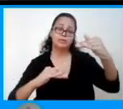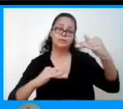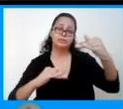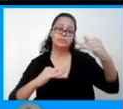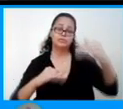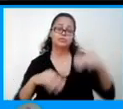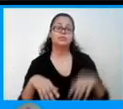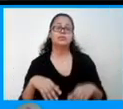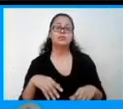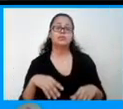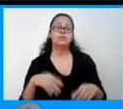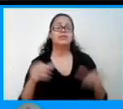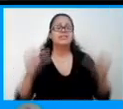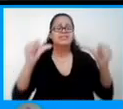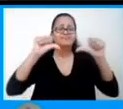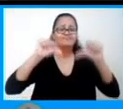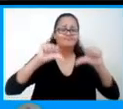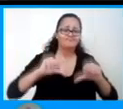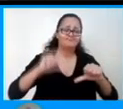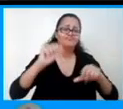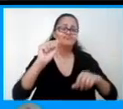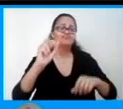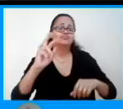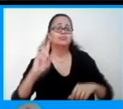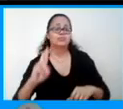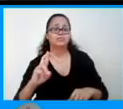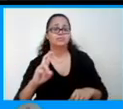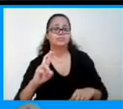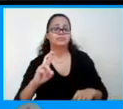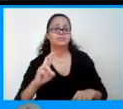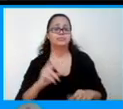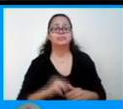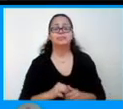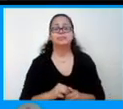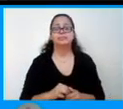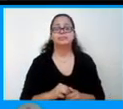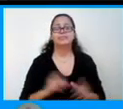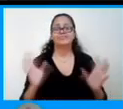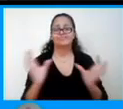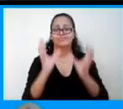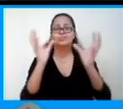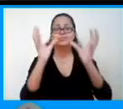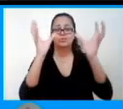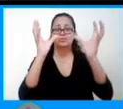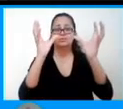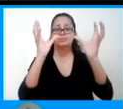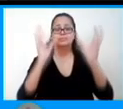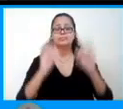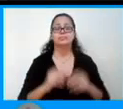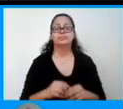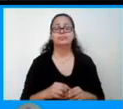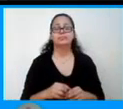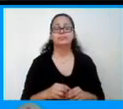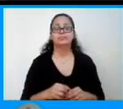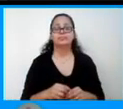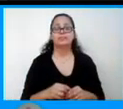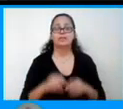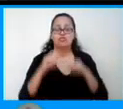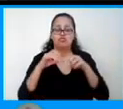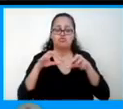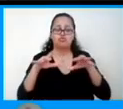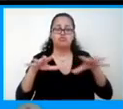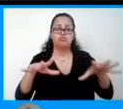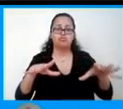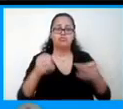prejudicando aí, a qualidade do ar, principalmente por conta aí dos poluentes que são emitidos aí pelos automóveis e